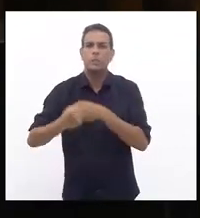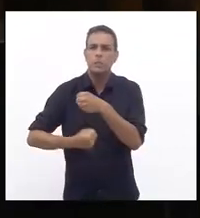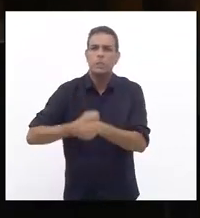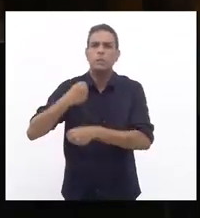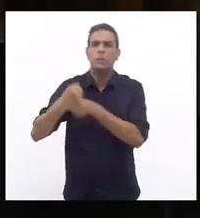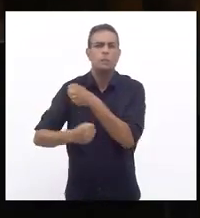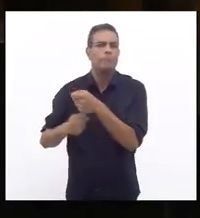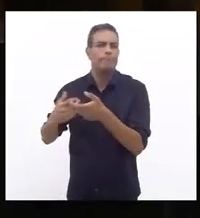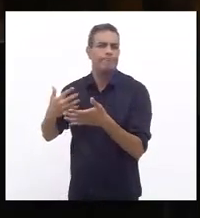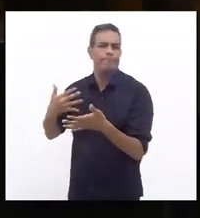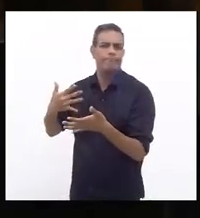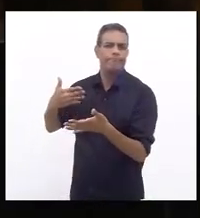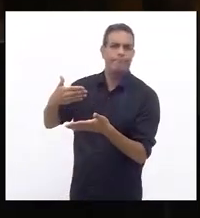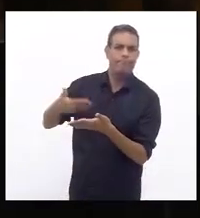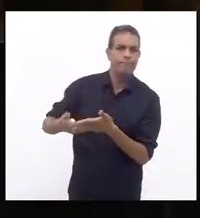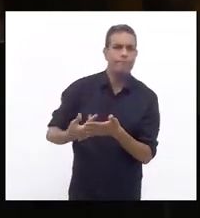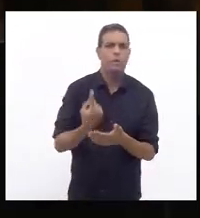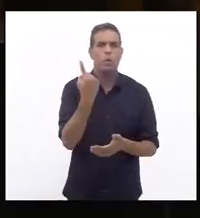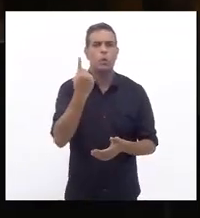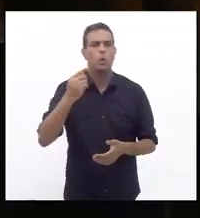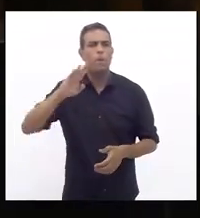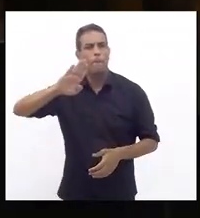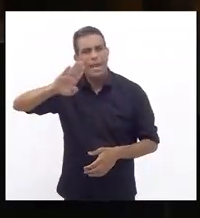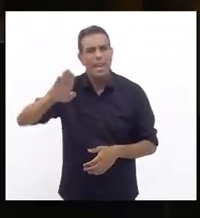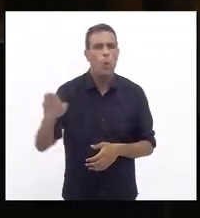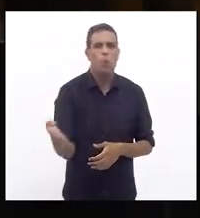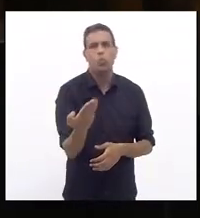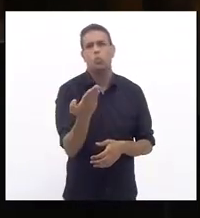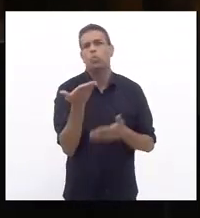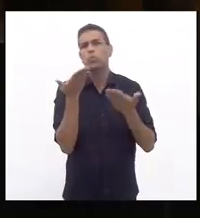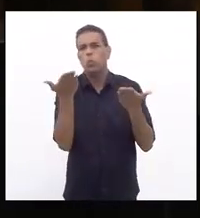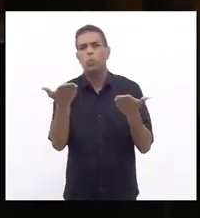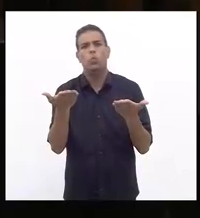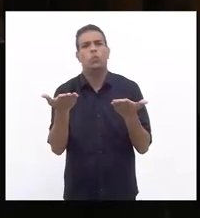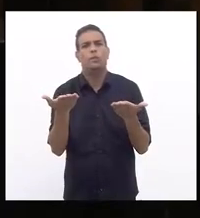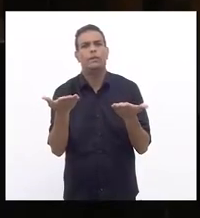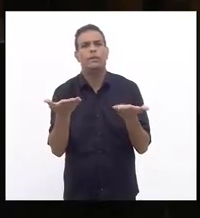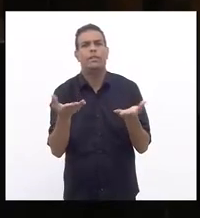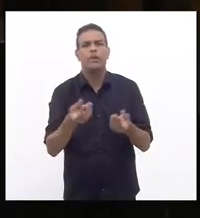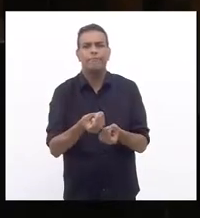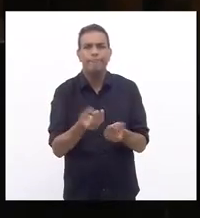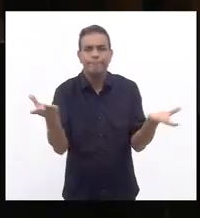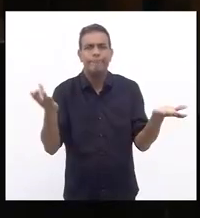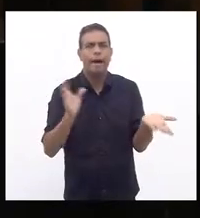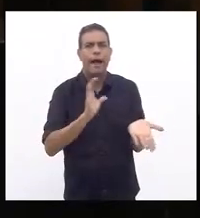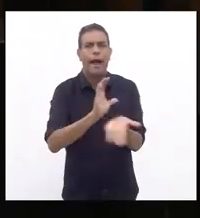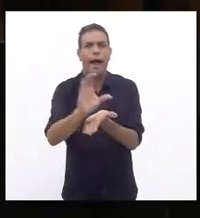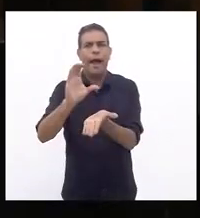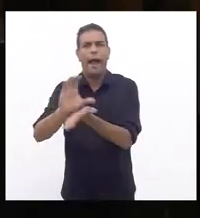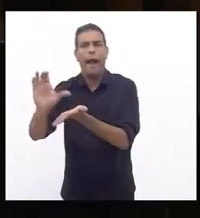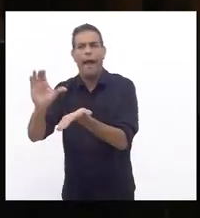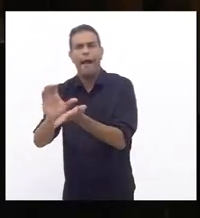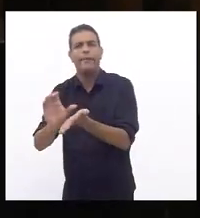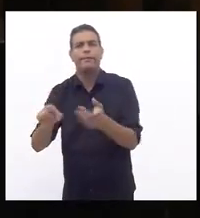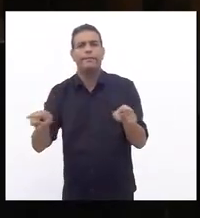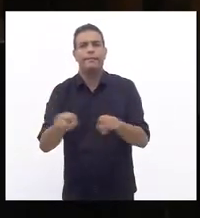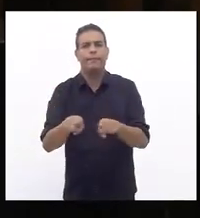anualmente com cerca de 1 bilhão de receita fixa. A